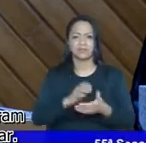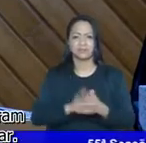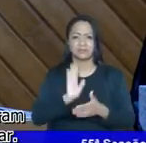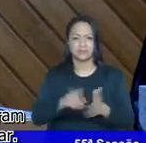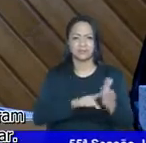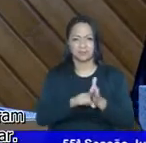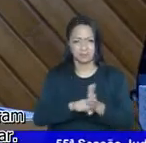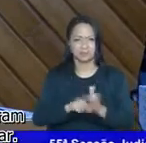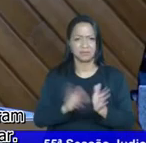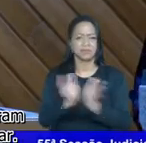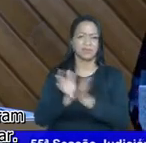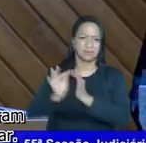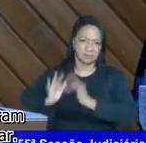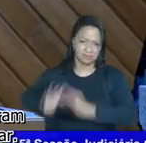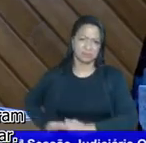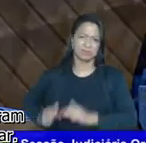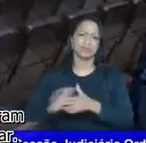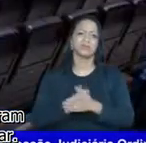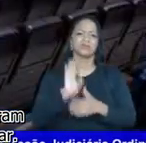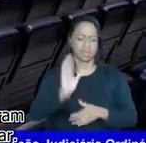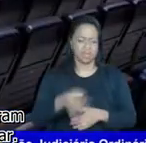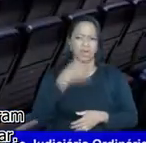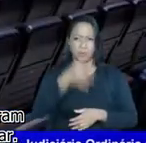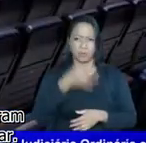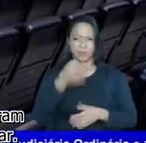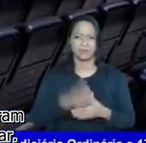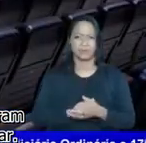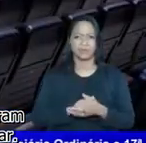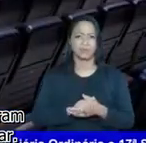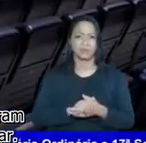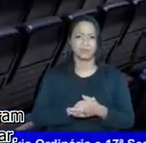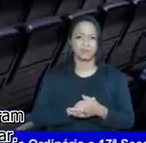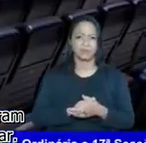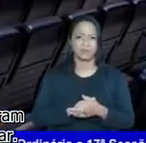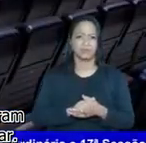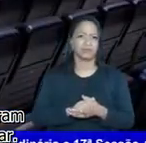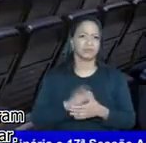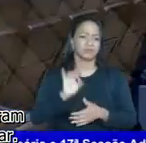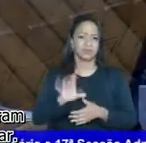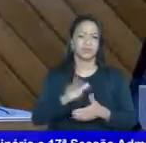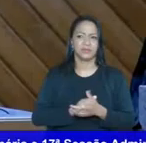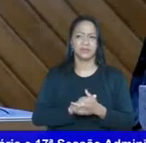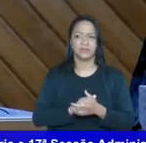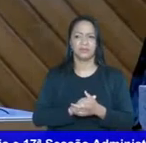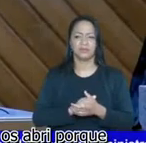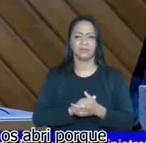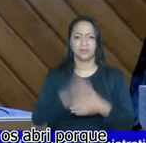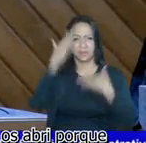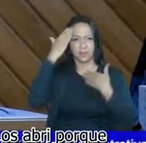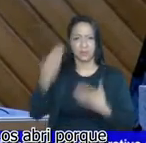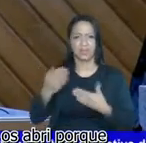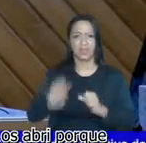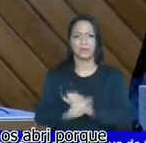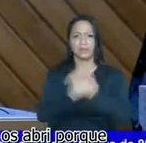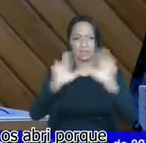retificadora. pelo NACEP, já foram objeto de parecer Isso. preliminar Ok. e conclusão. Era Então, essa- era isso, Então, excelência. exatamente Obrigado. isso, então. Na Muito obrigado tela, pelo o